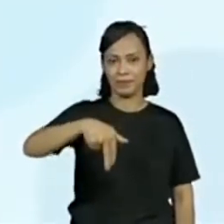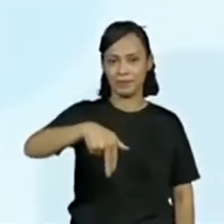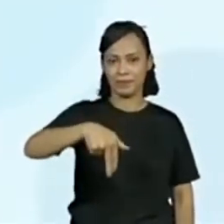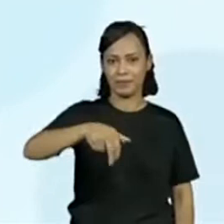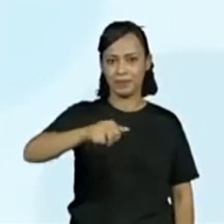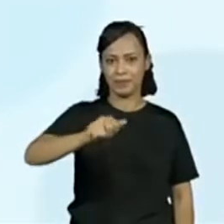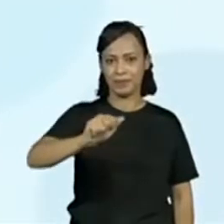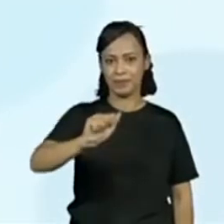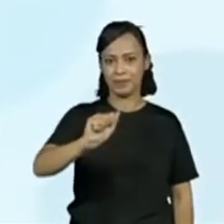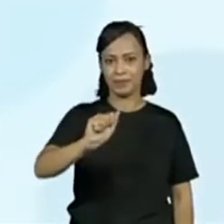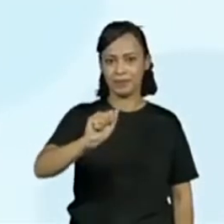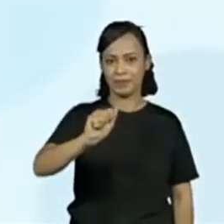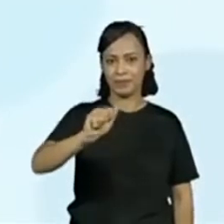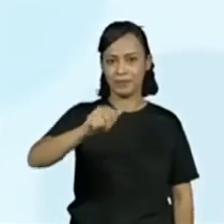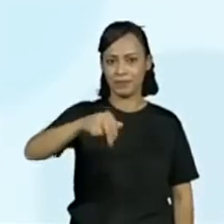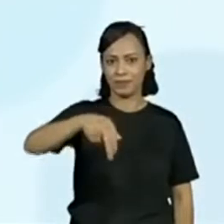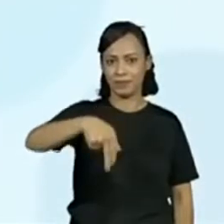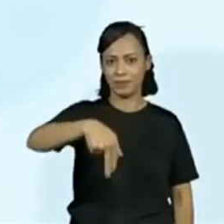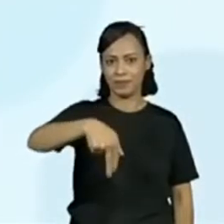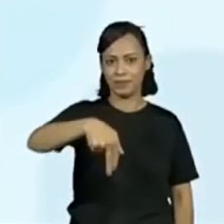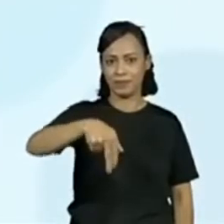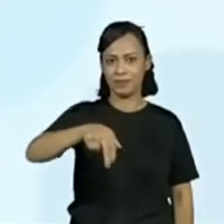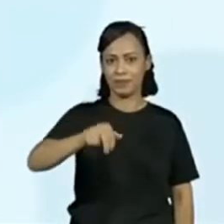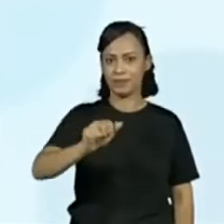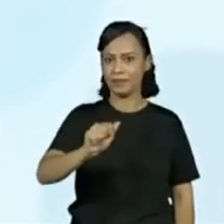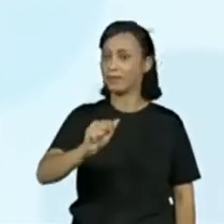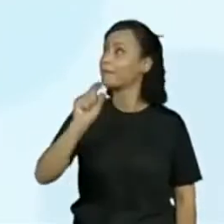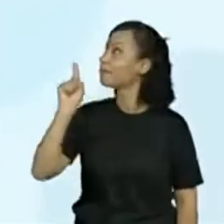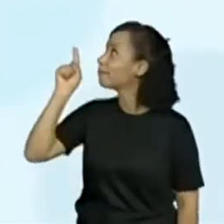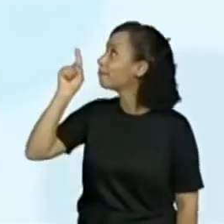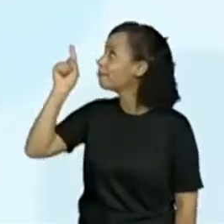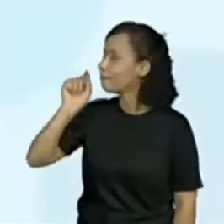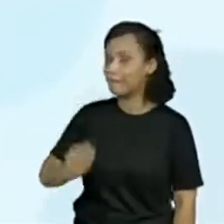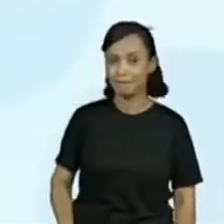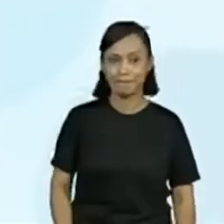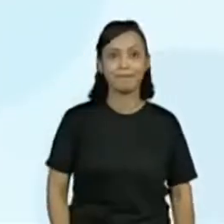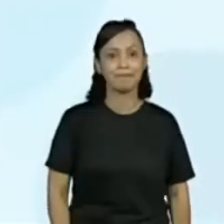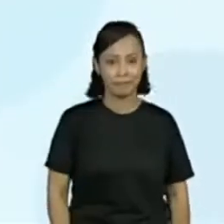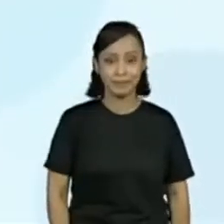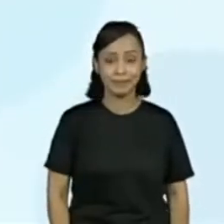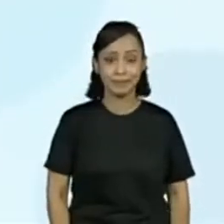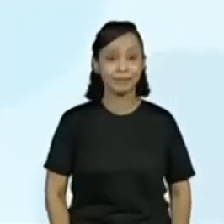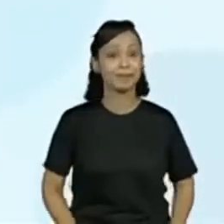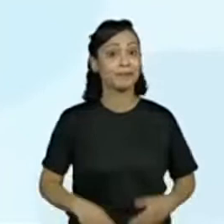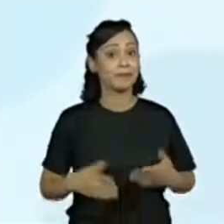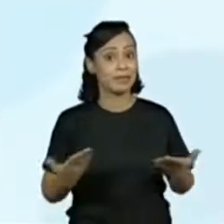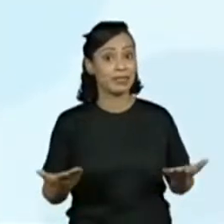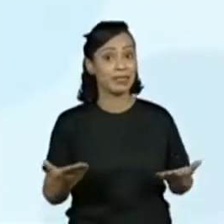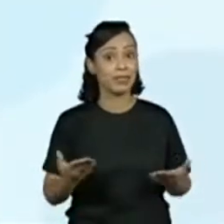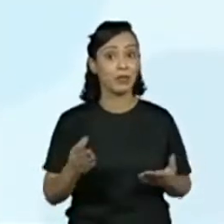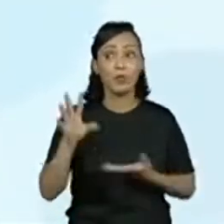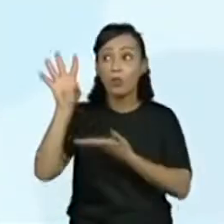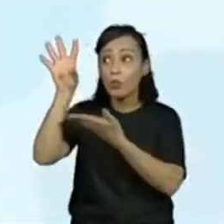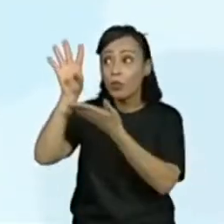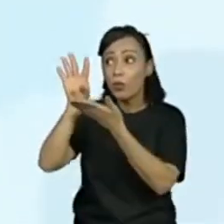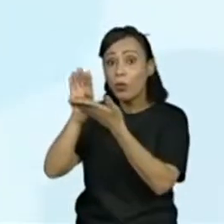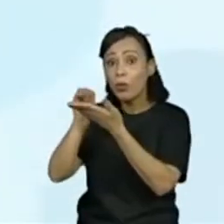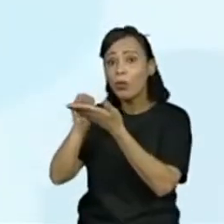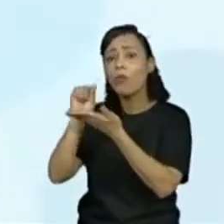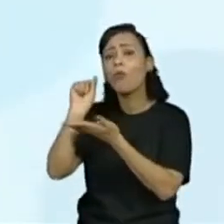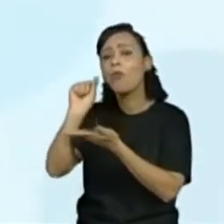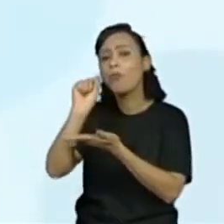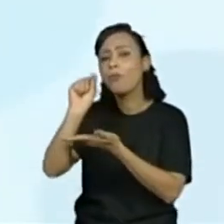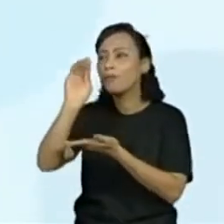e na e na bom então o bar da Batata